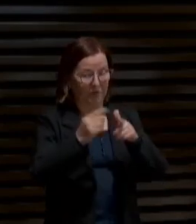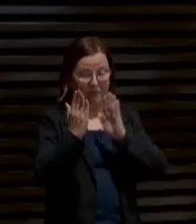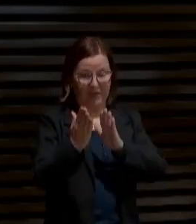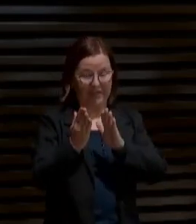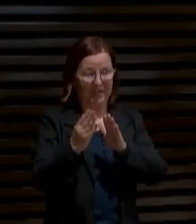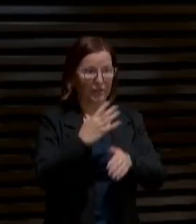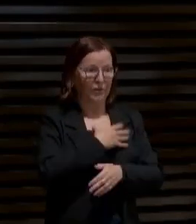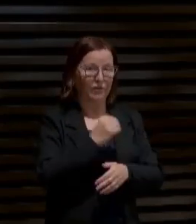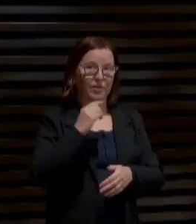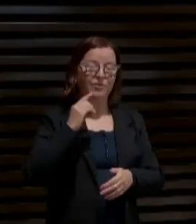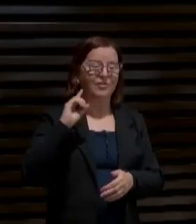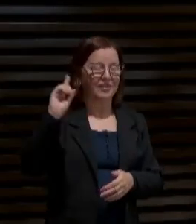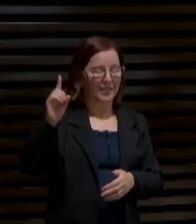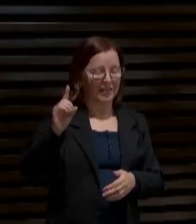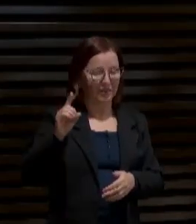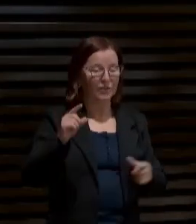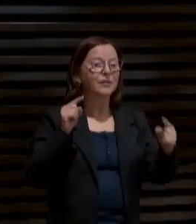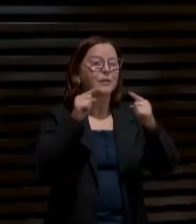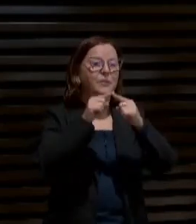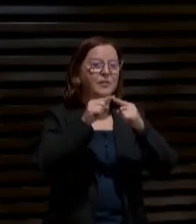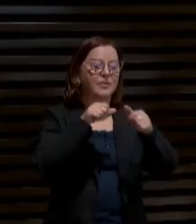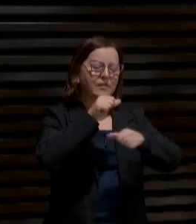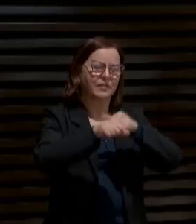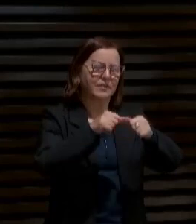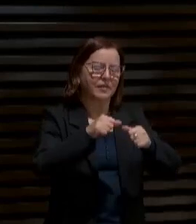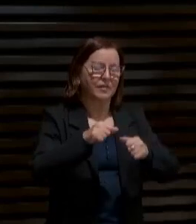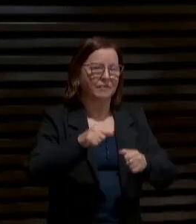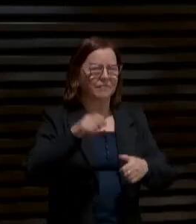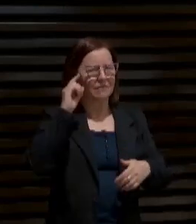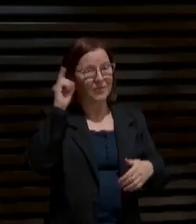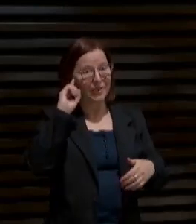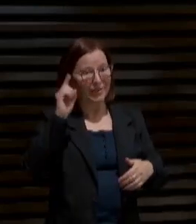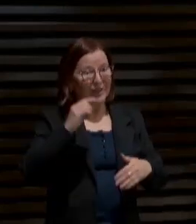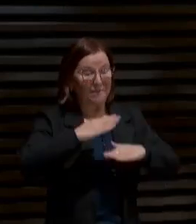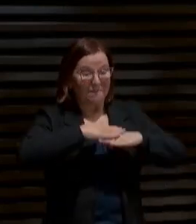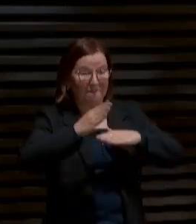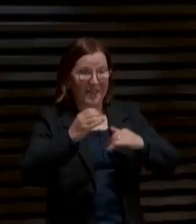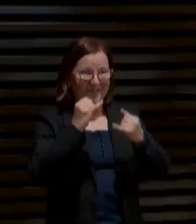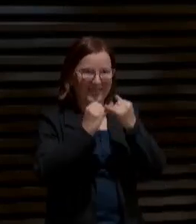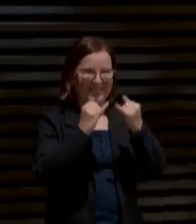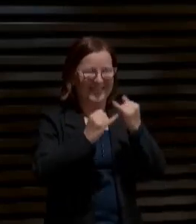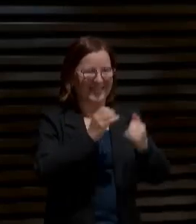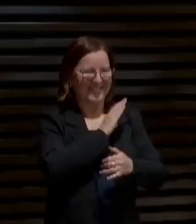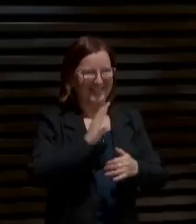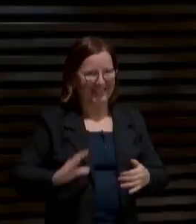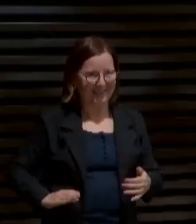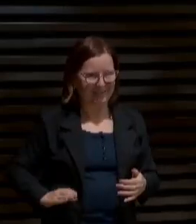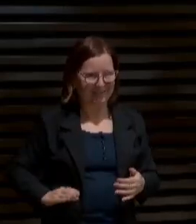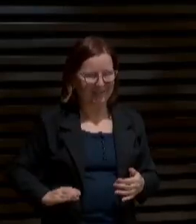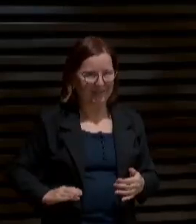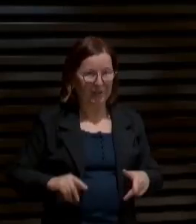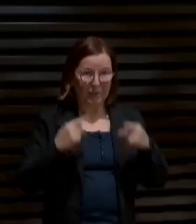objetivo de torná-los cada dia mais parecidos com Cristo e o profeta Oséias já havia